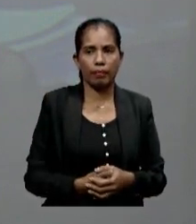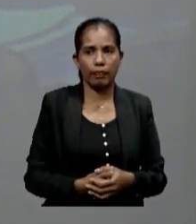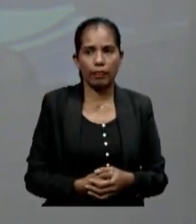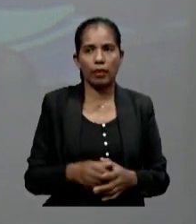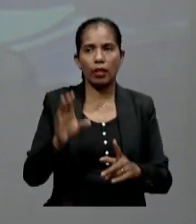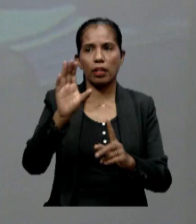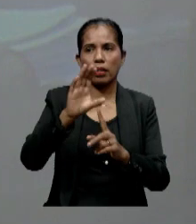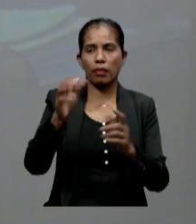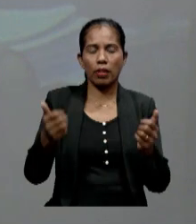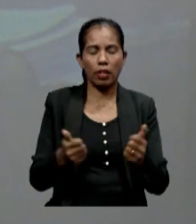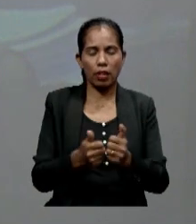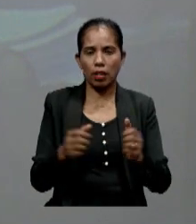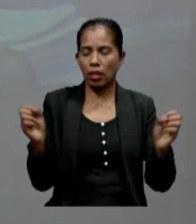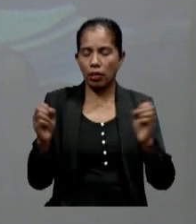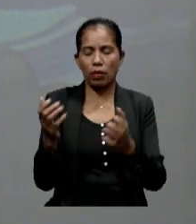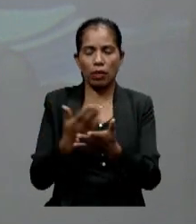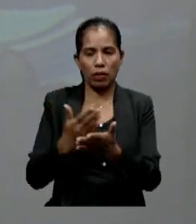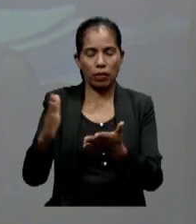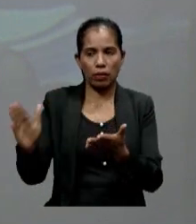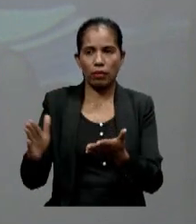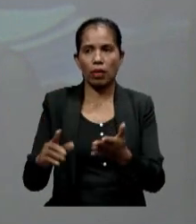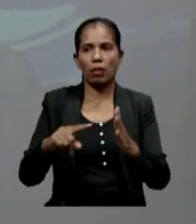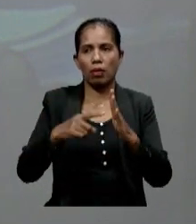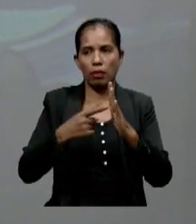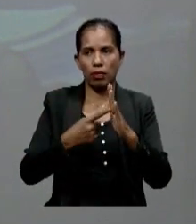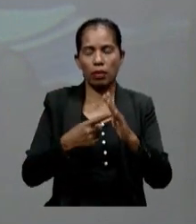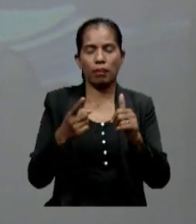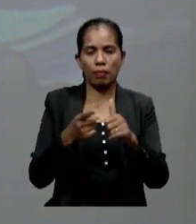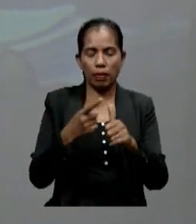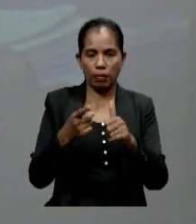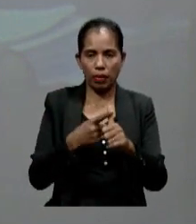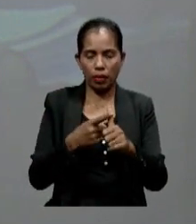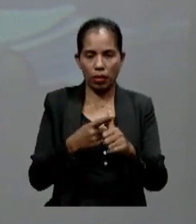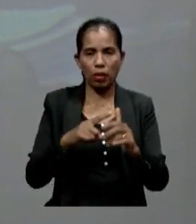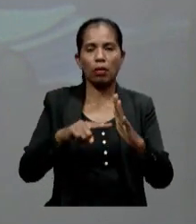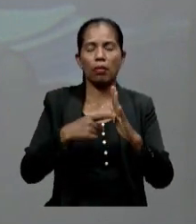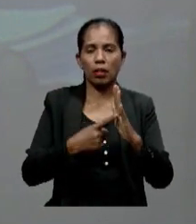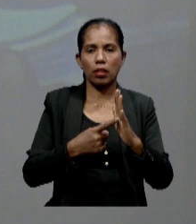aldea, ele é coi faz, até data, a rua que era su supermeiro, a rua, né, e